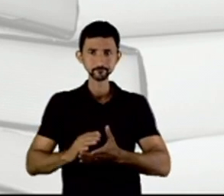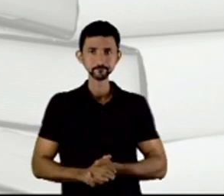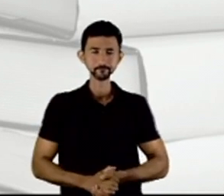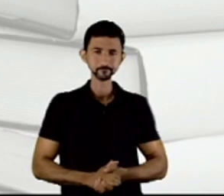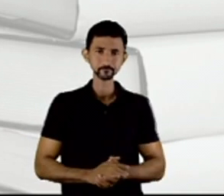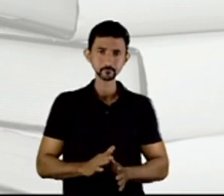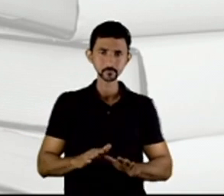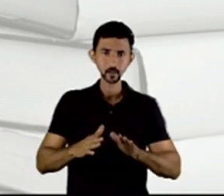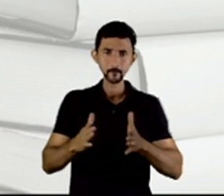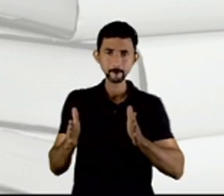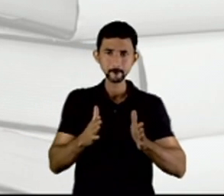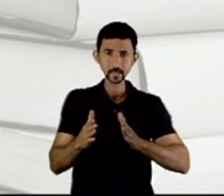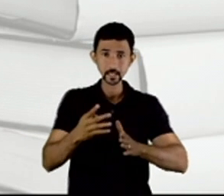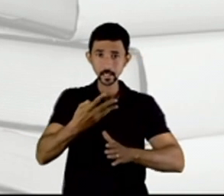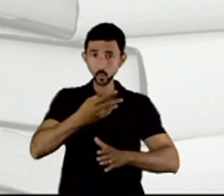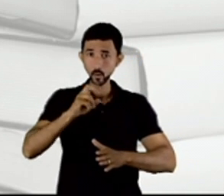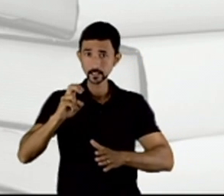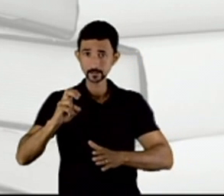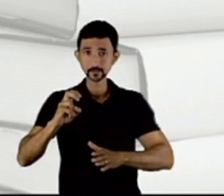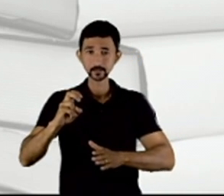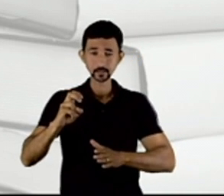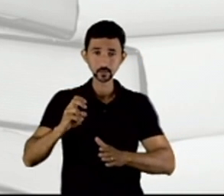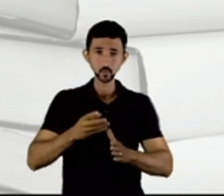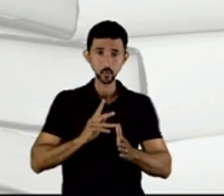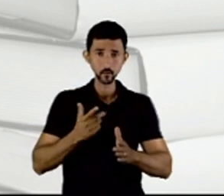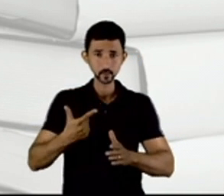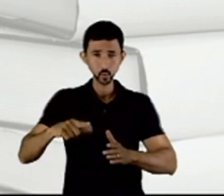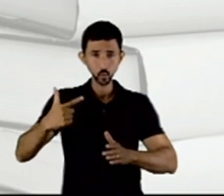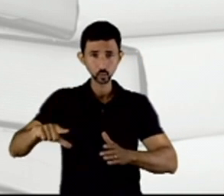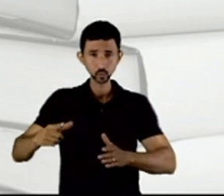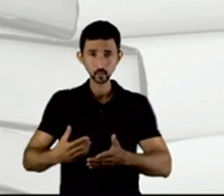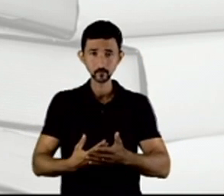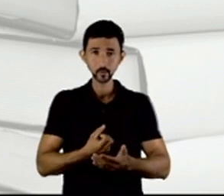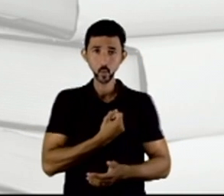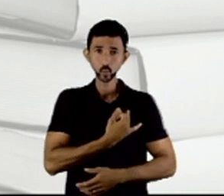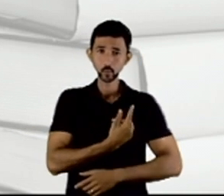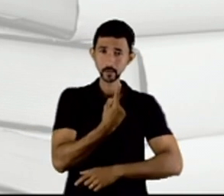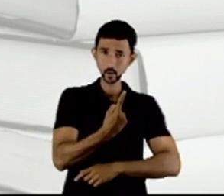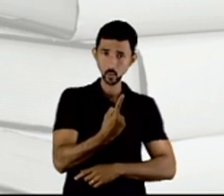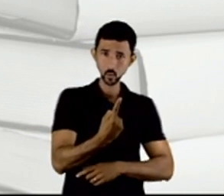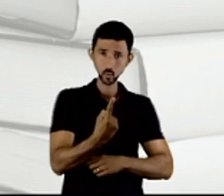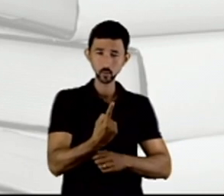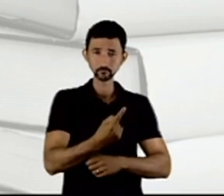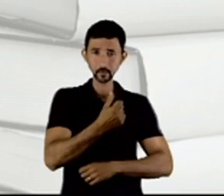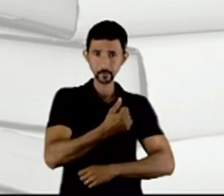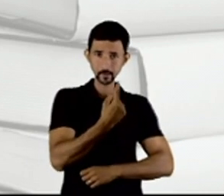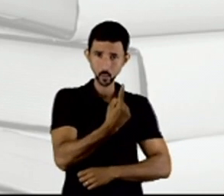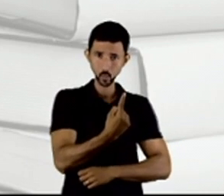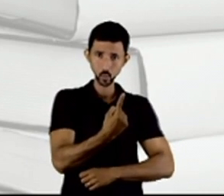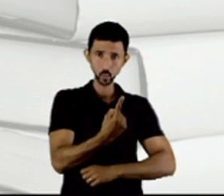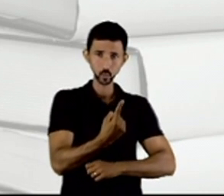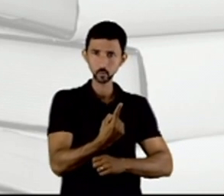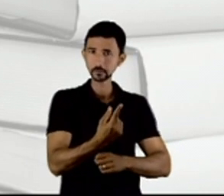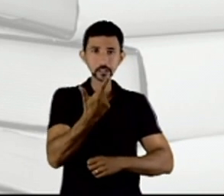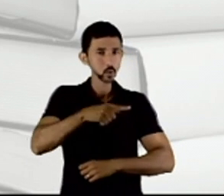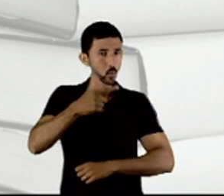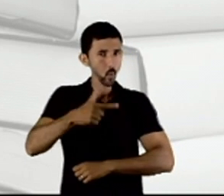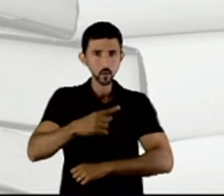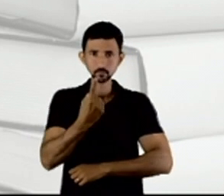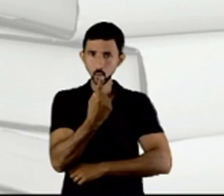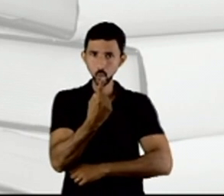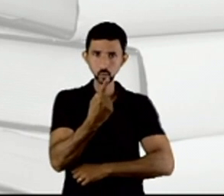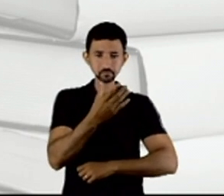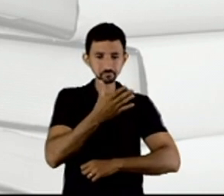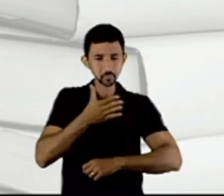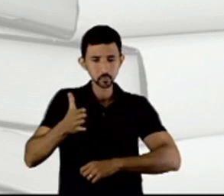Nela, o período é 45. E o algarismo 1, que ocupa a casa dos décimos, não se